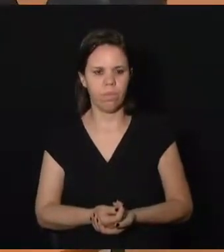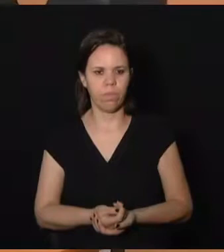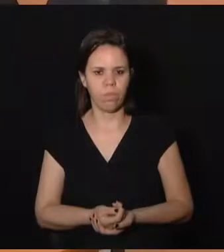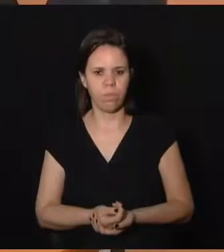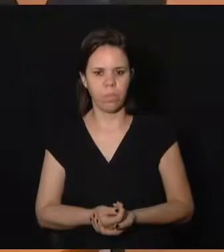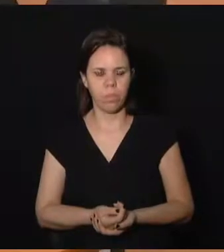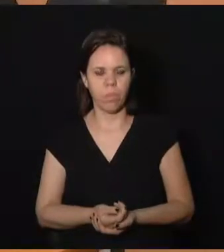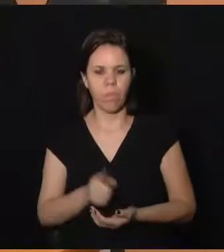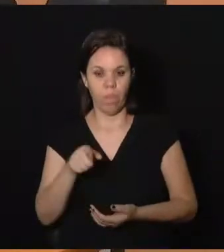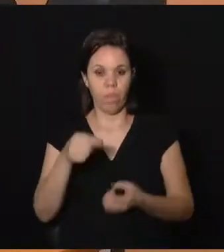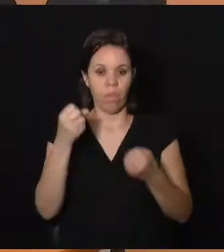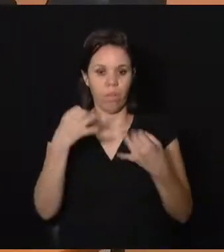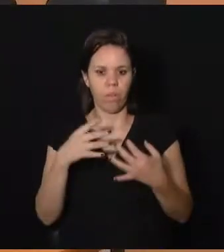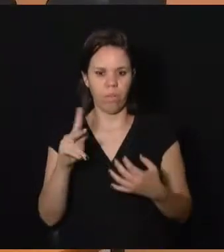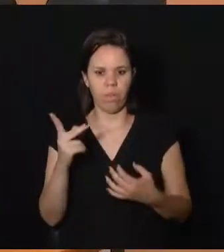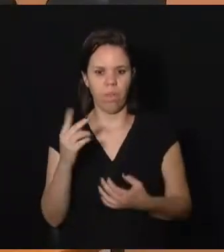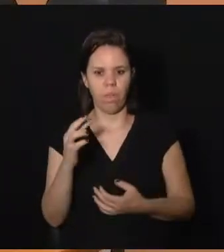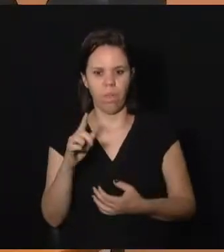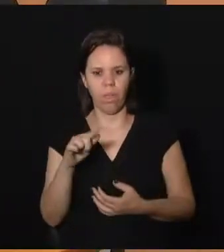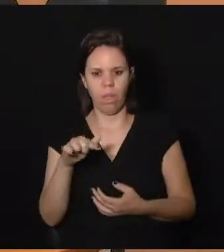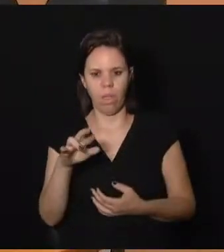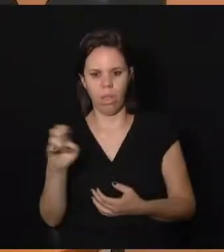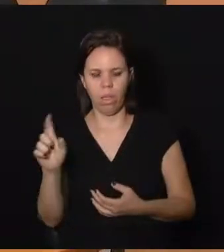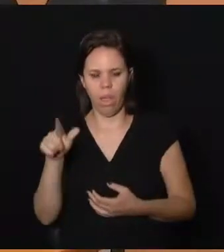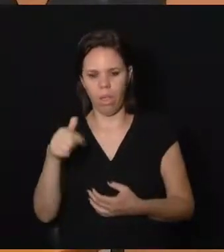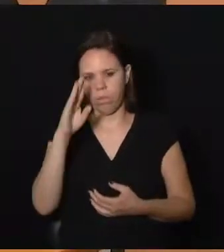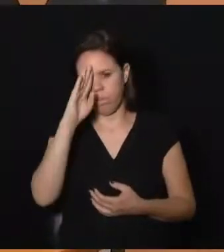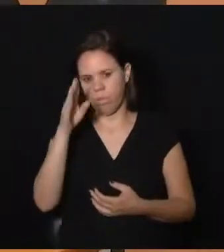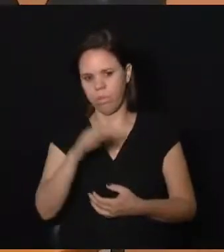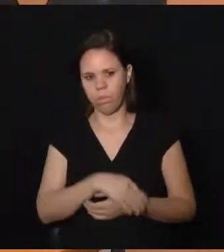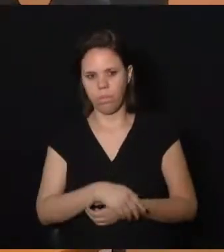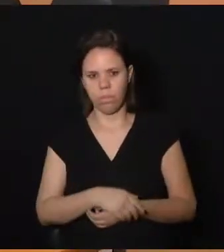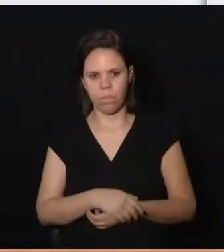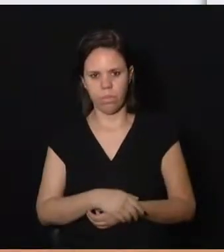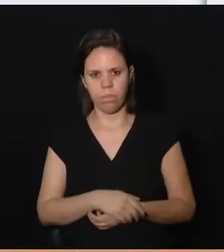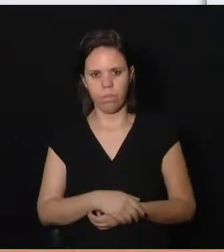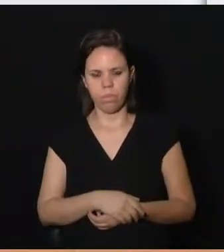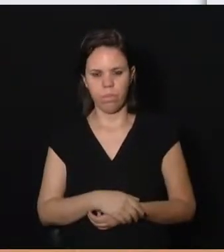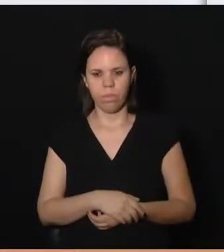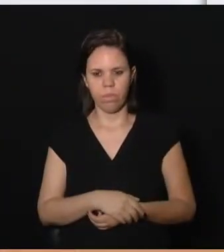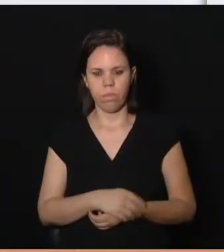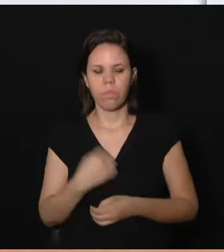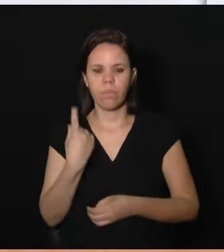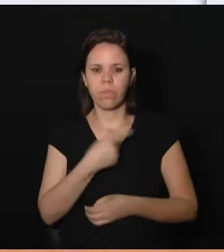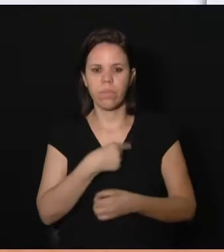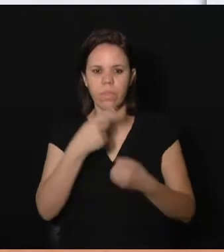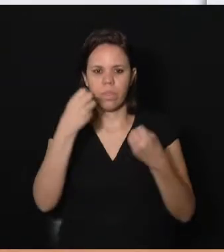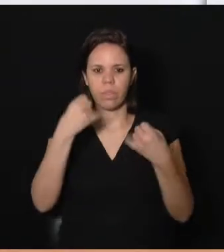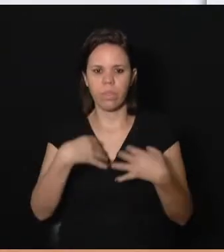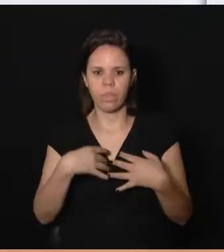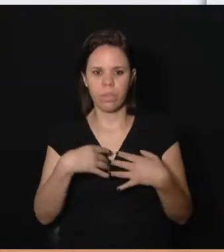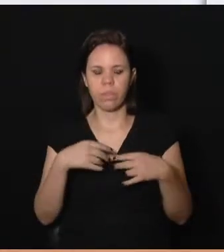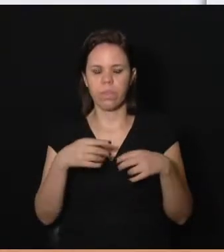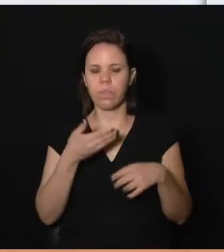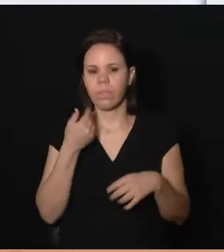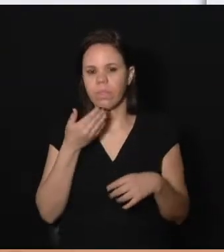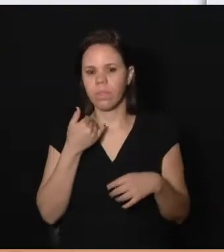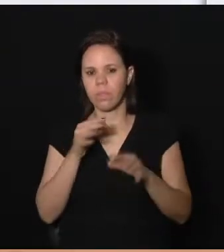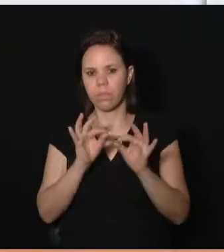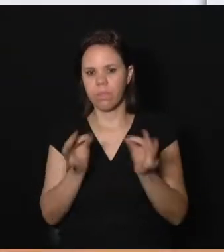Esse comentário do Henrique é fundamental. Aliás, quando a gente está falando em facilitação,